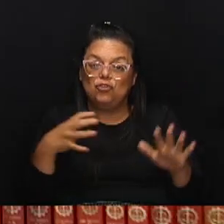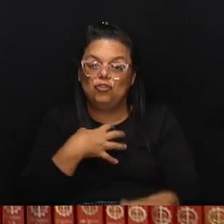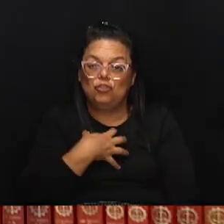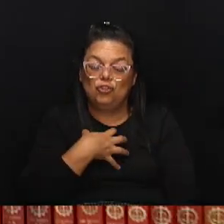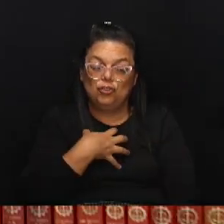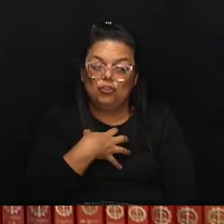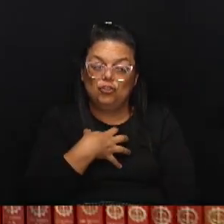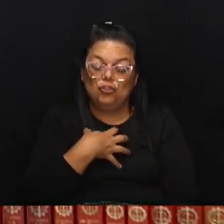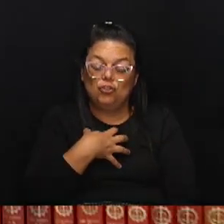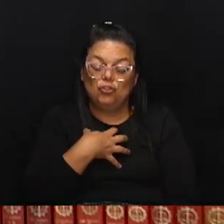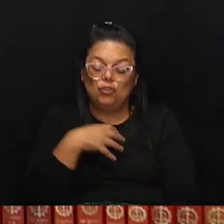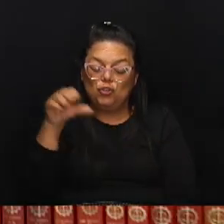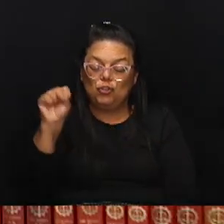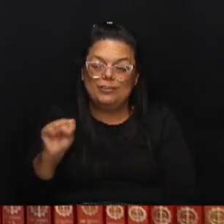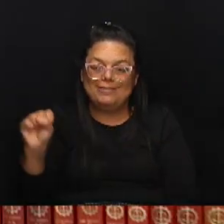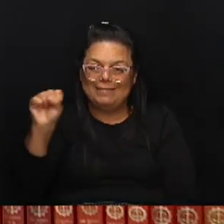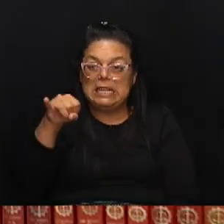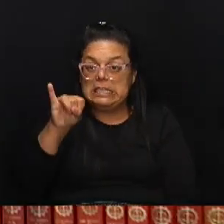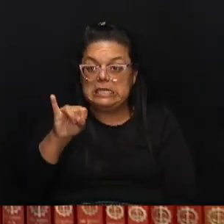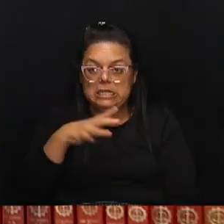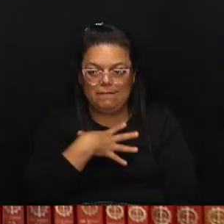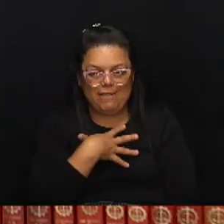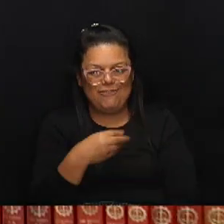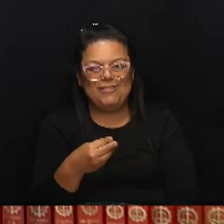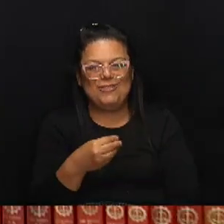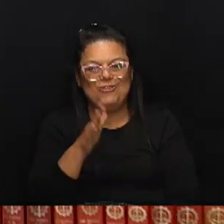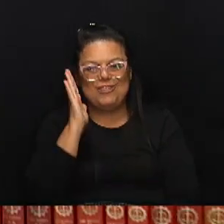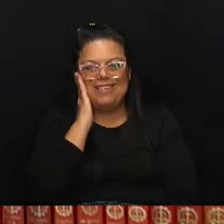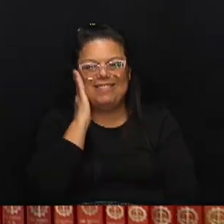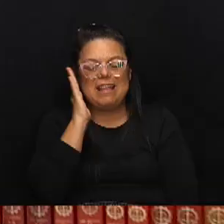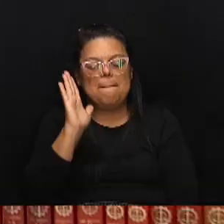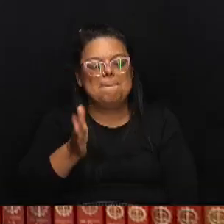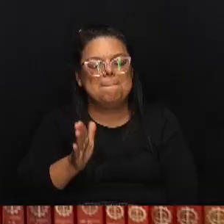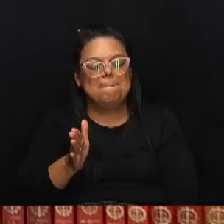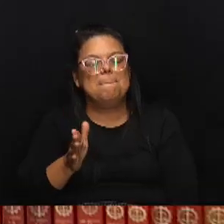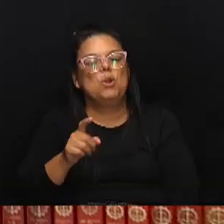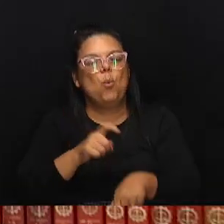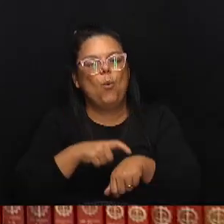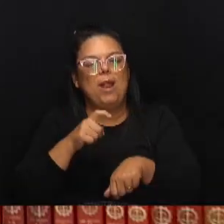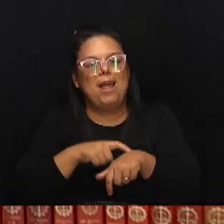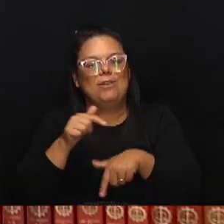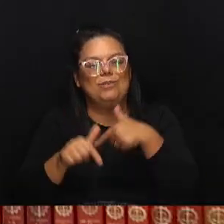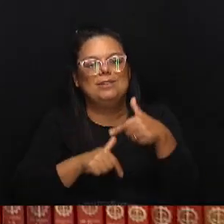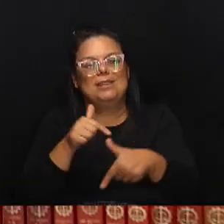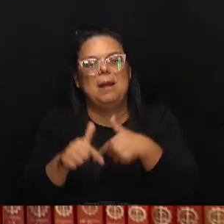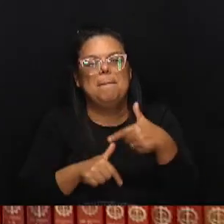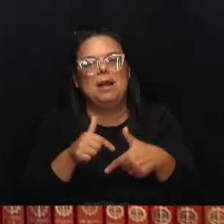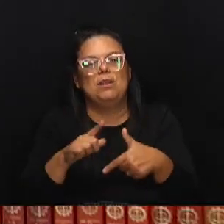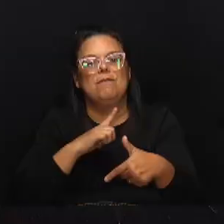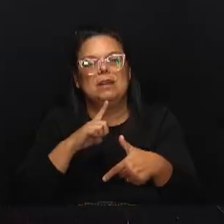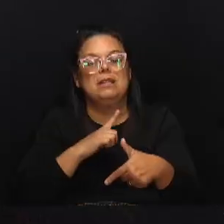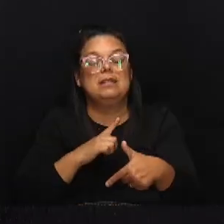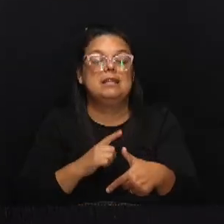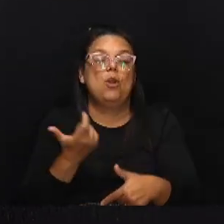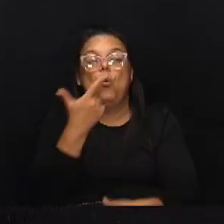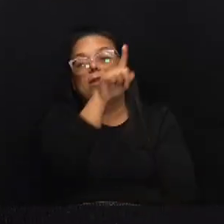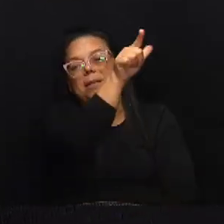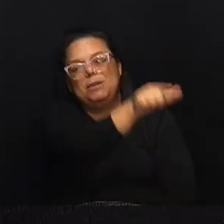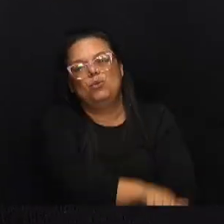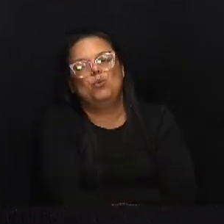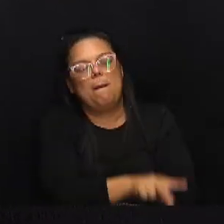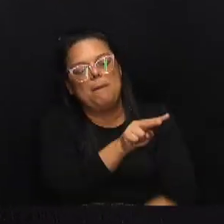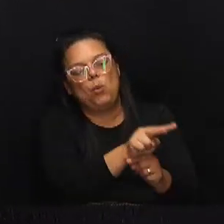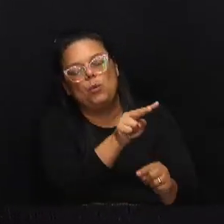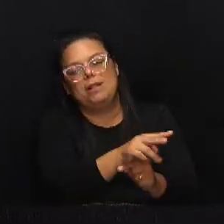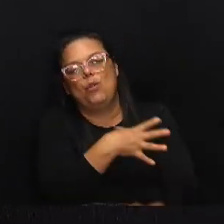solteira. Se tiver filhos, ela já vai saber que os horários que ela vai ser submetida ao trabalho, ela vai ter que ter alguém para olhar esses filhos. E no